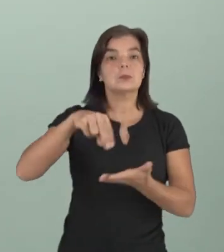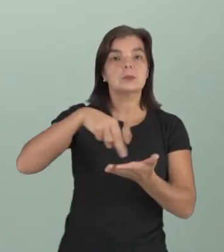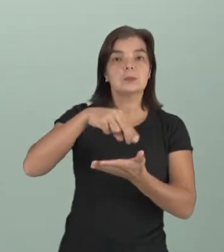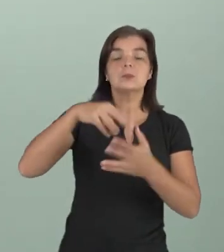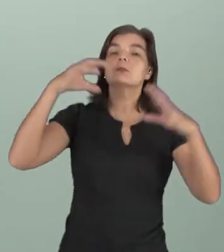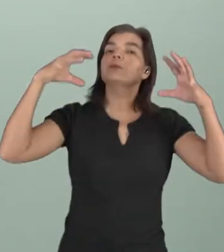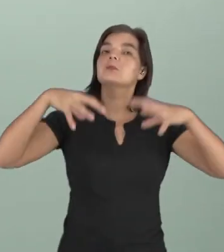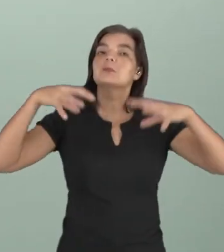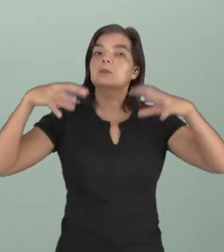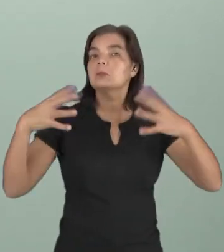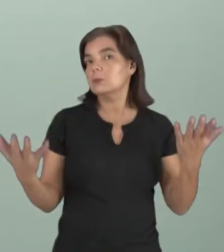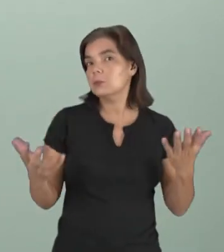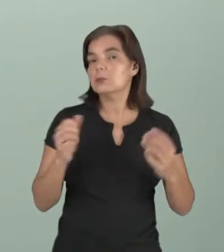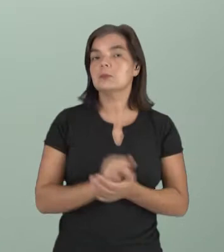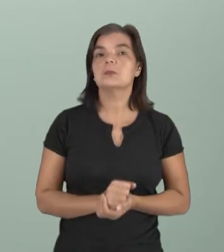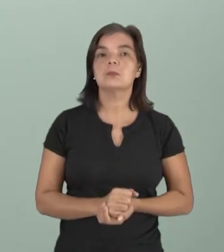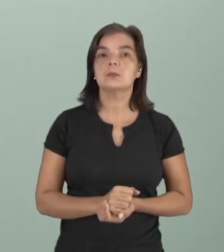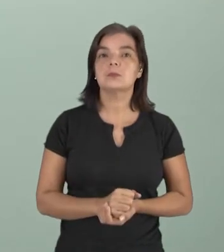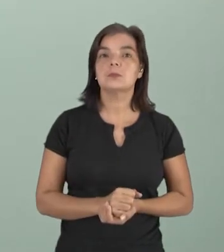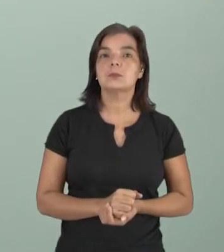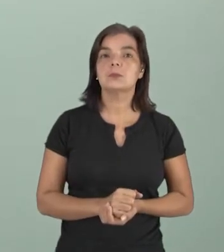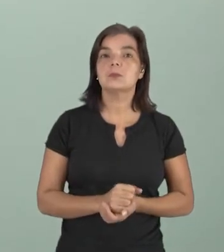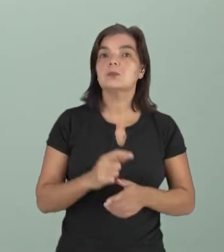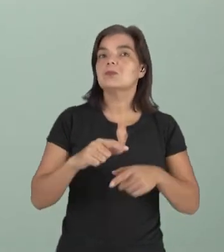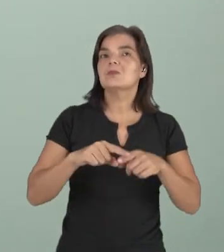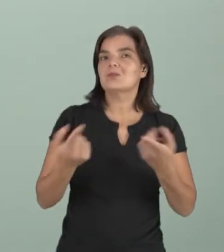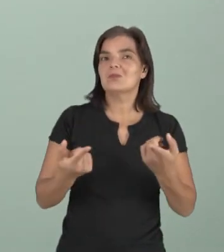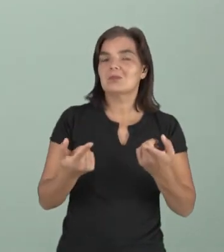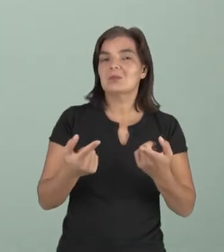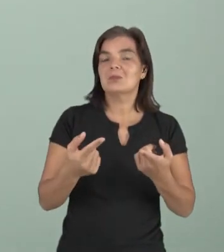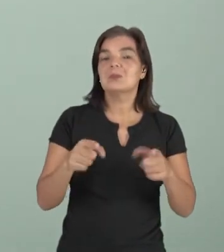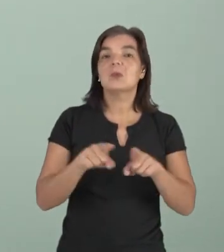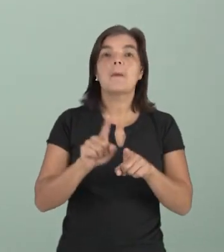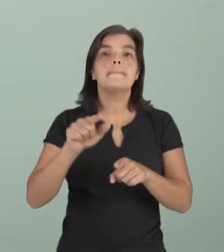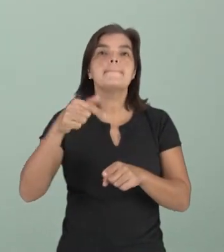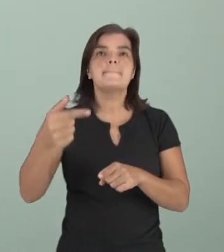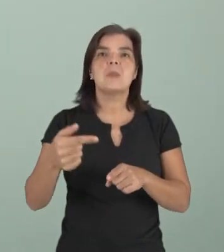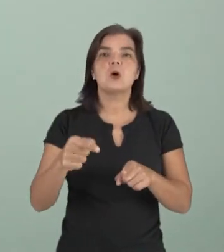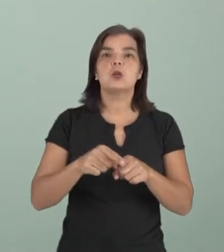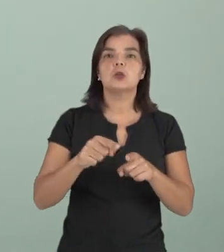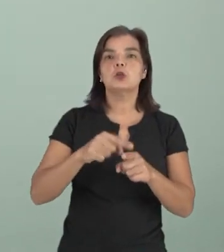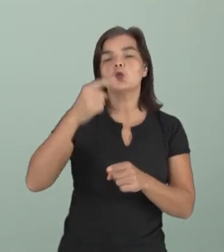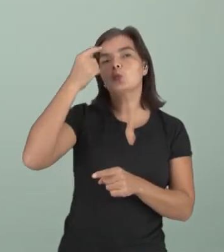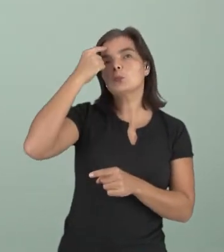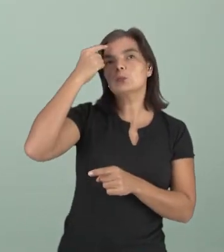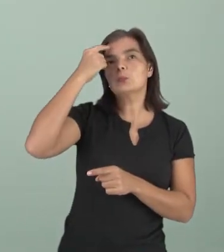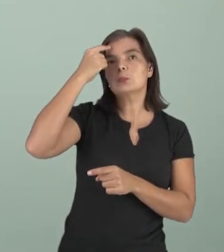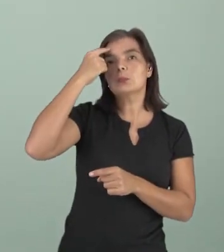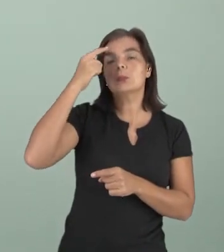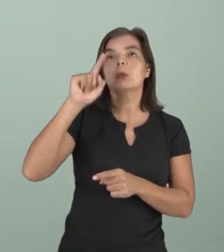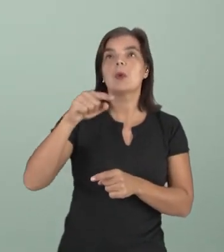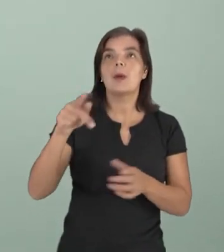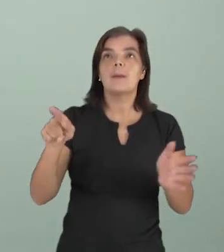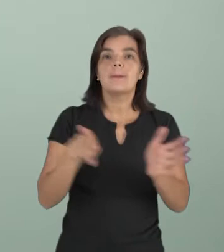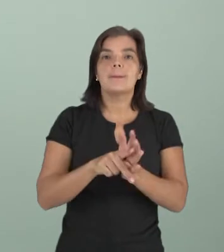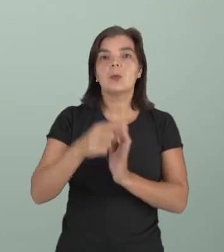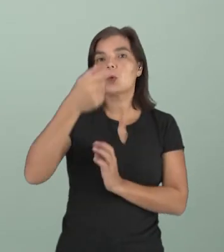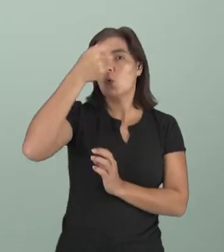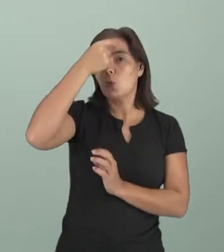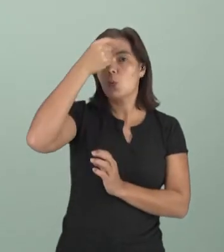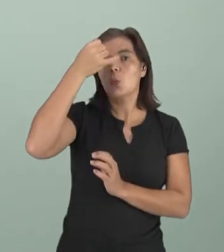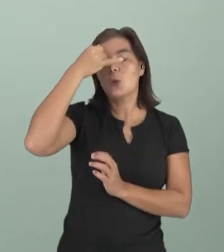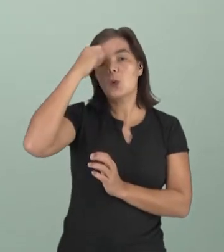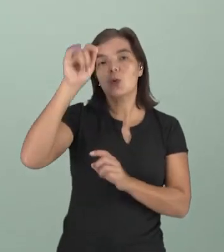dançar vai chover. Então, não passa para Hume, né? Não passa de um condicionamento que a própria